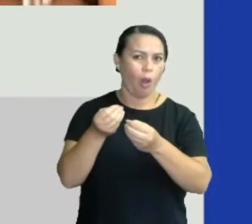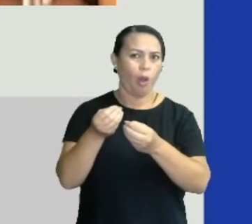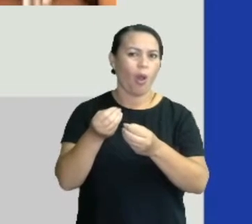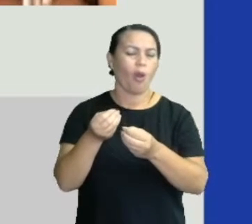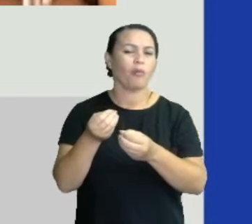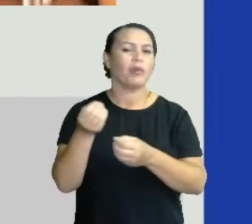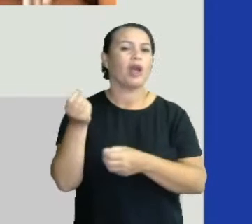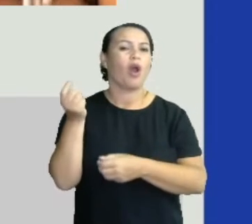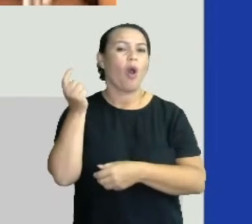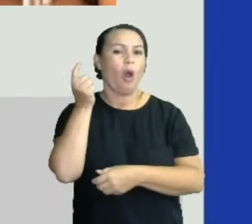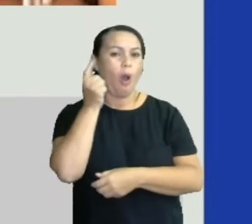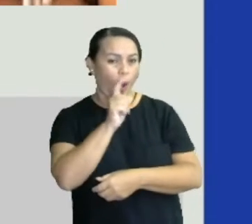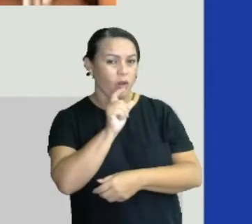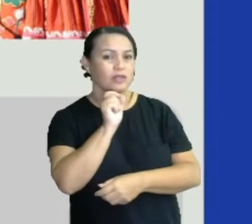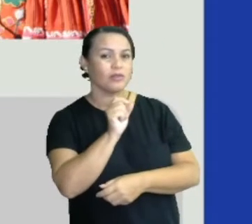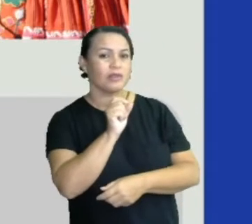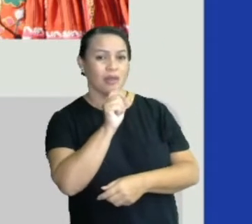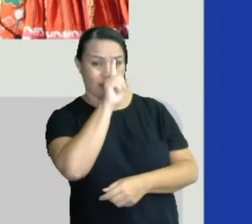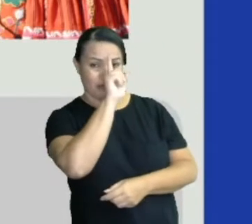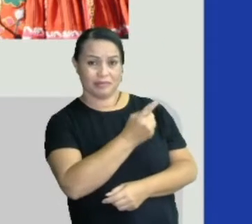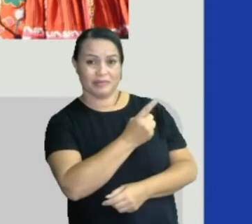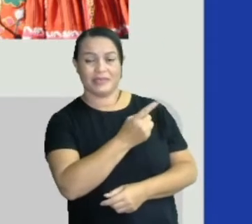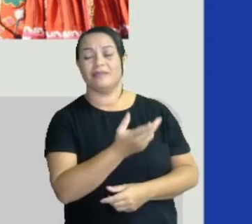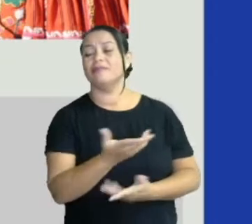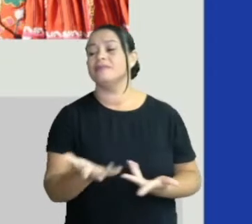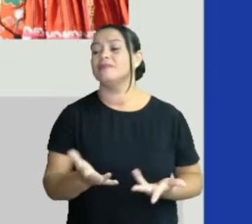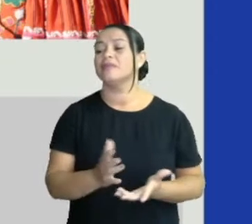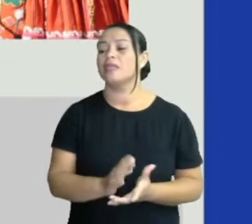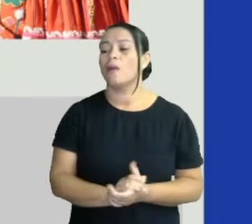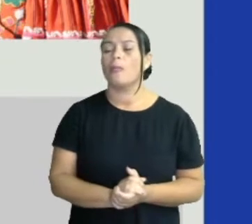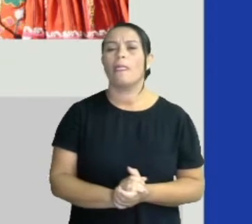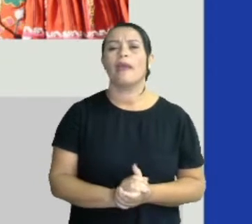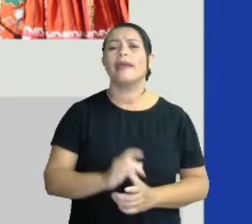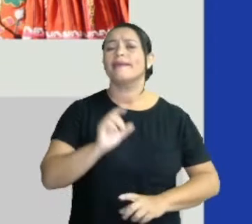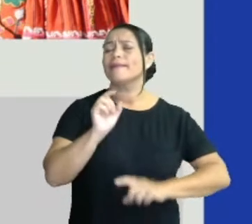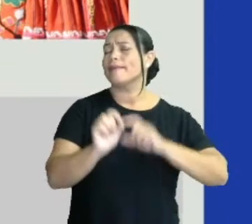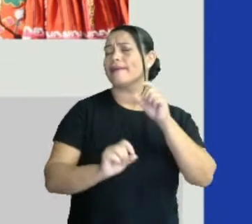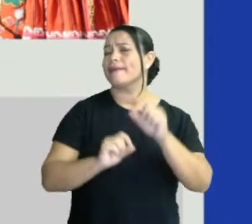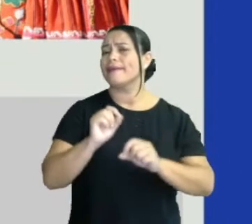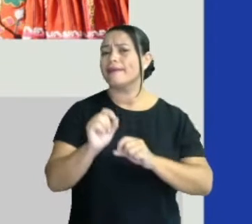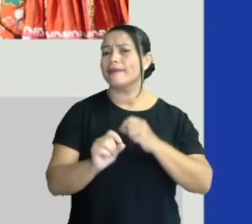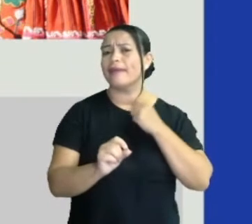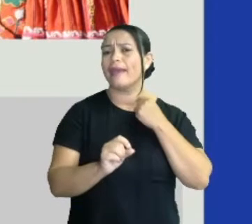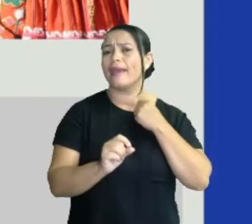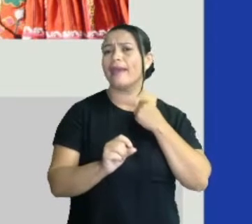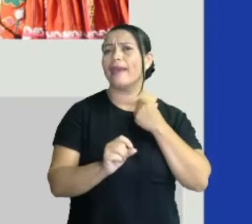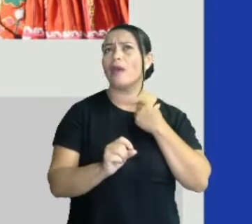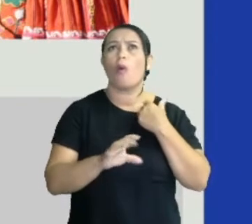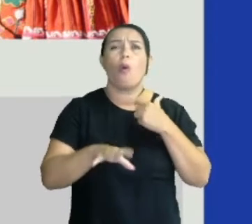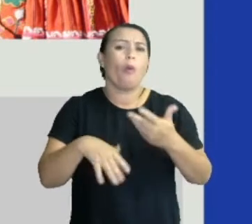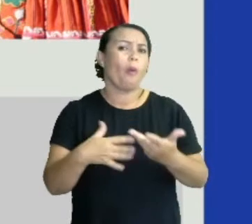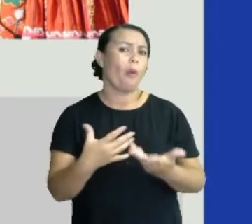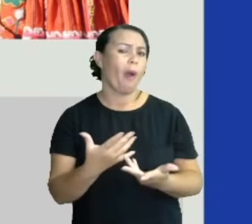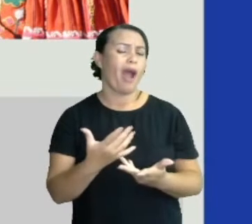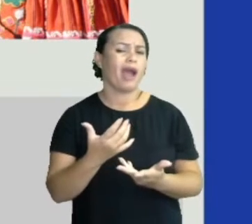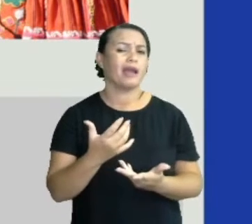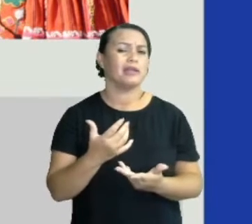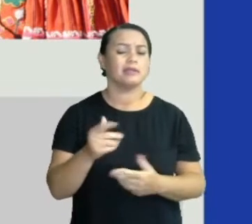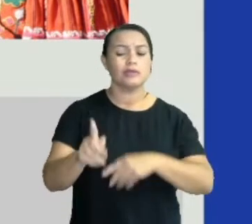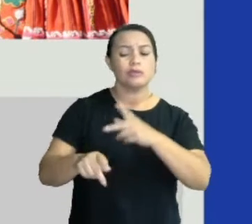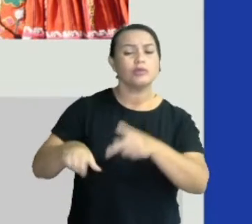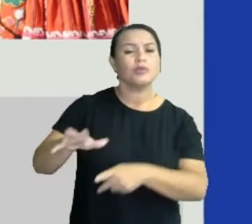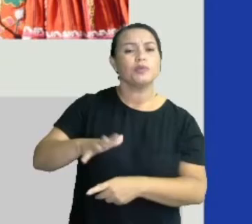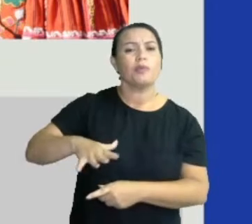mais eficiente. Então, quem eram ou quais foram